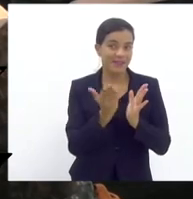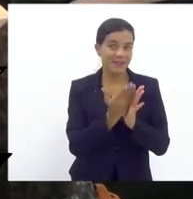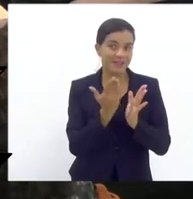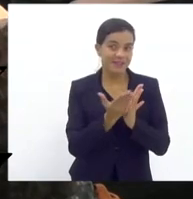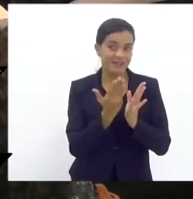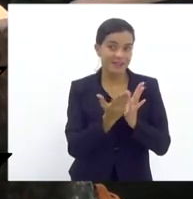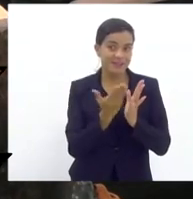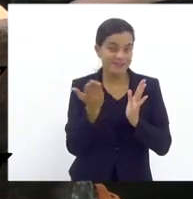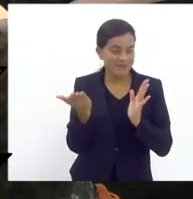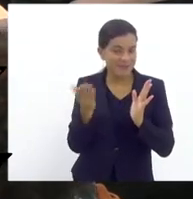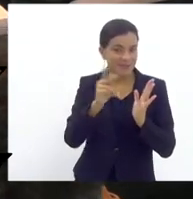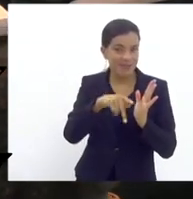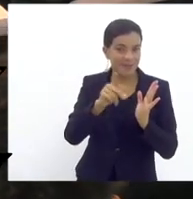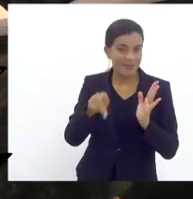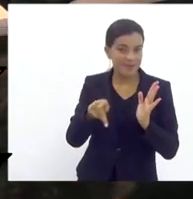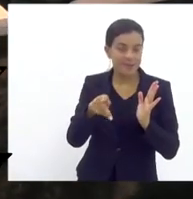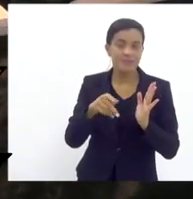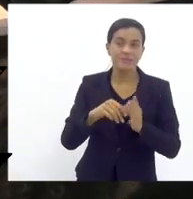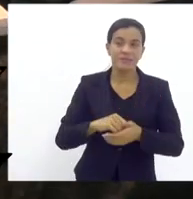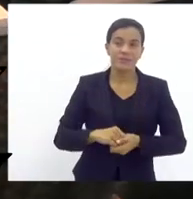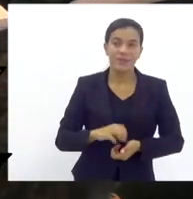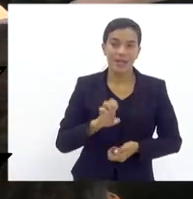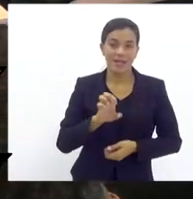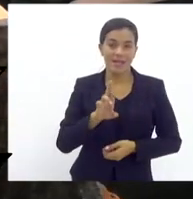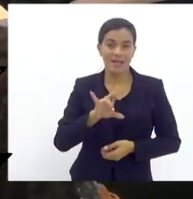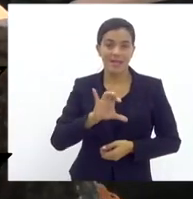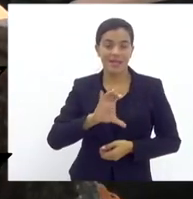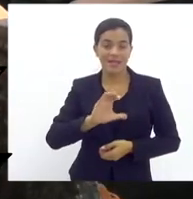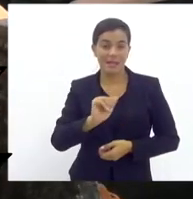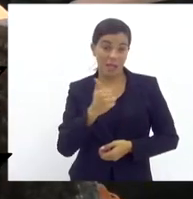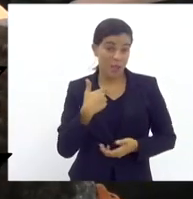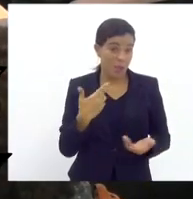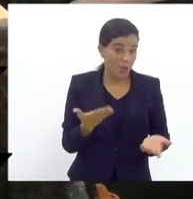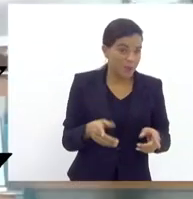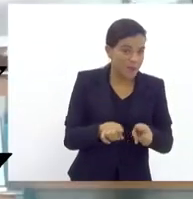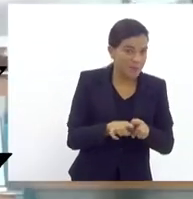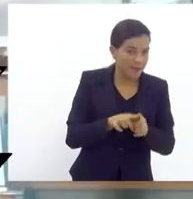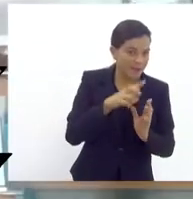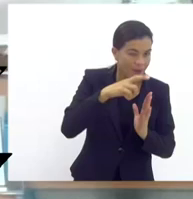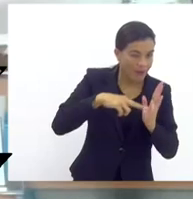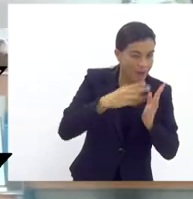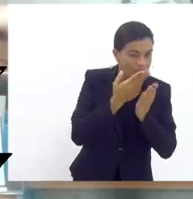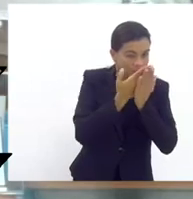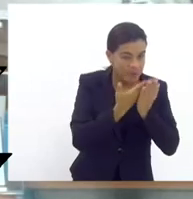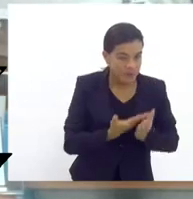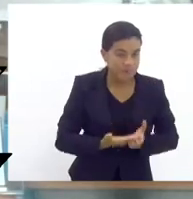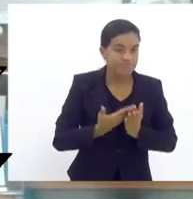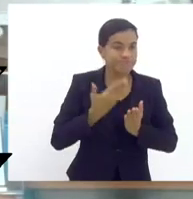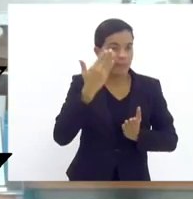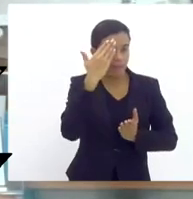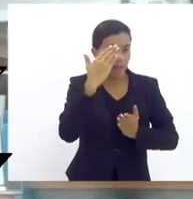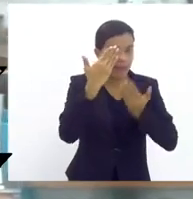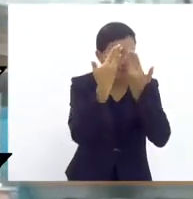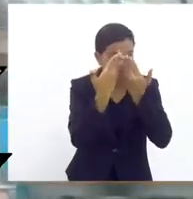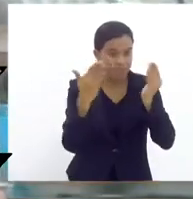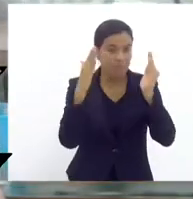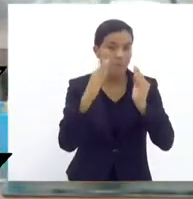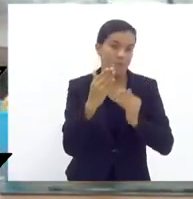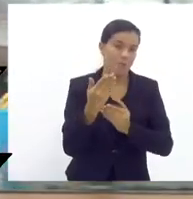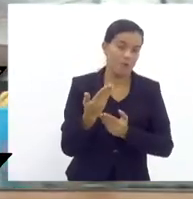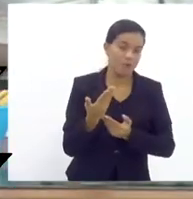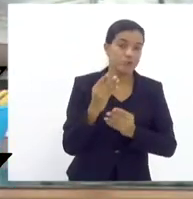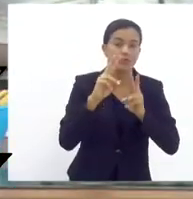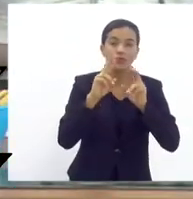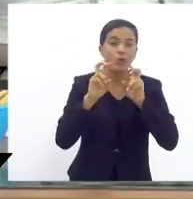Esse é o livro da professora Érica que inclusive tô lendo para estudar entender um pouquinho mais sobre o tema